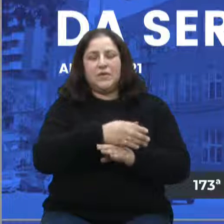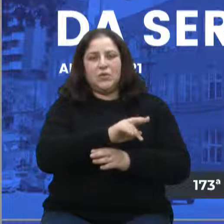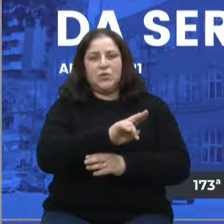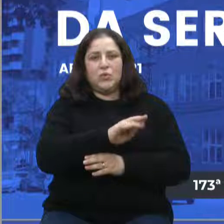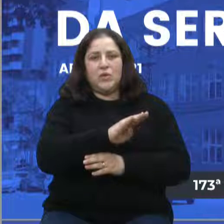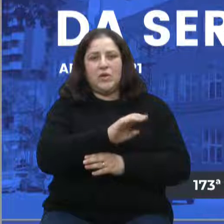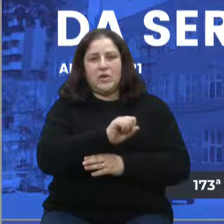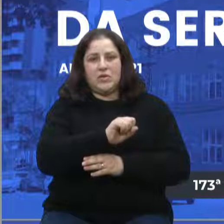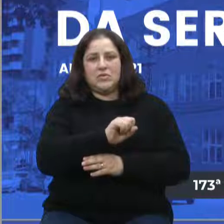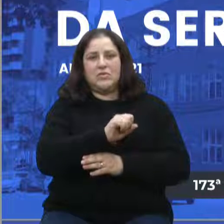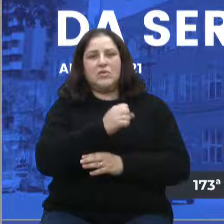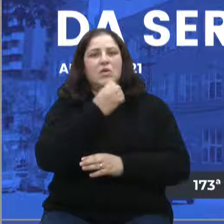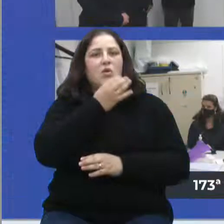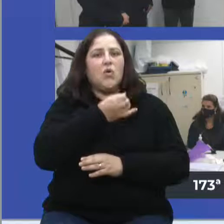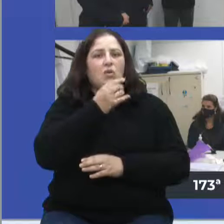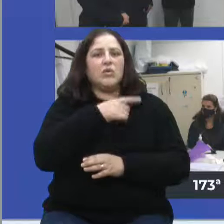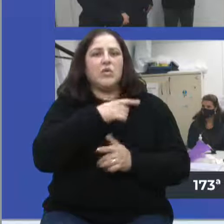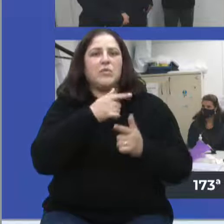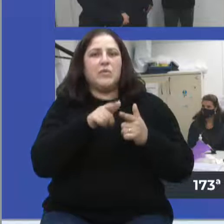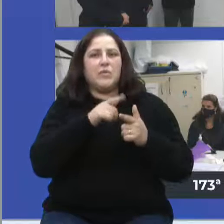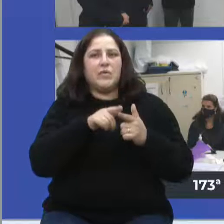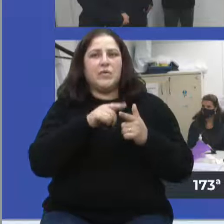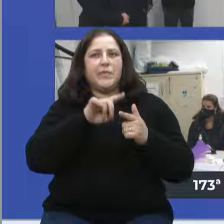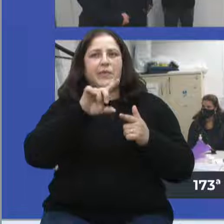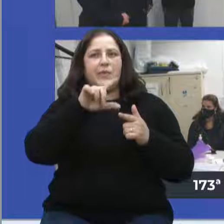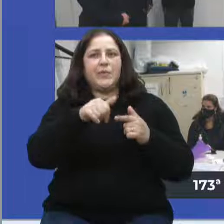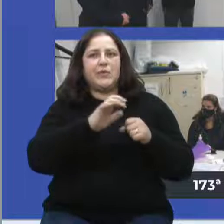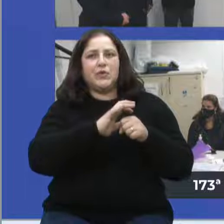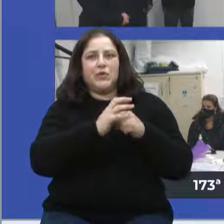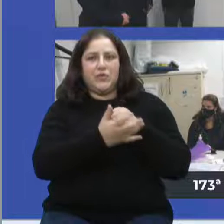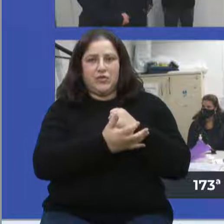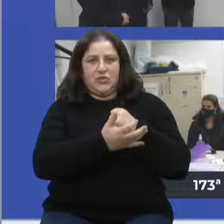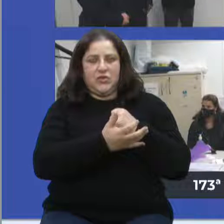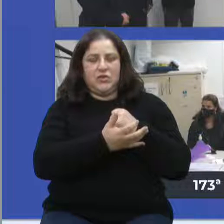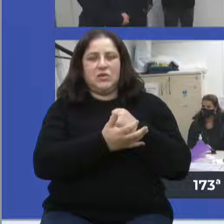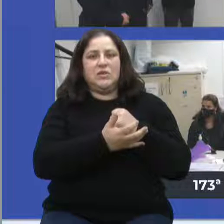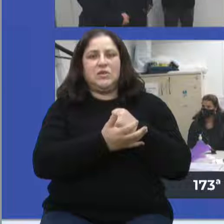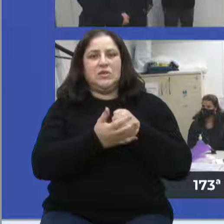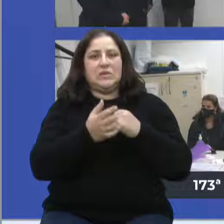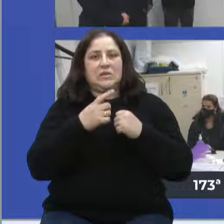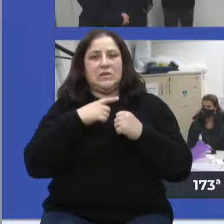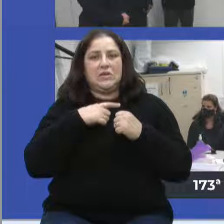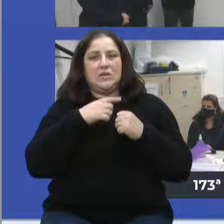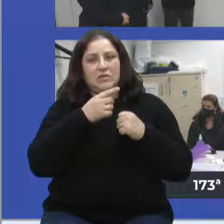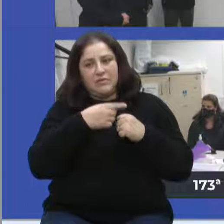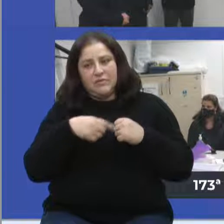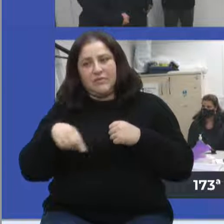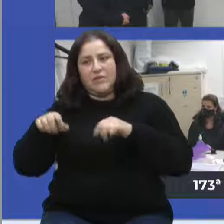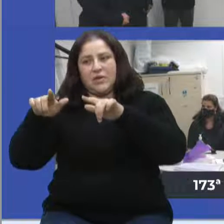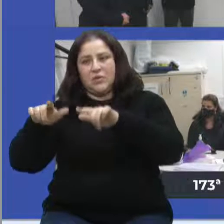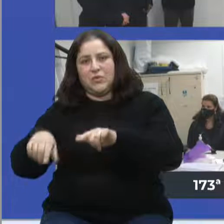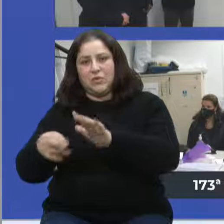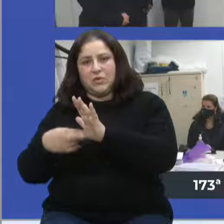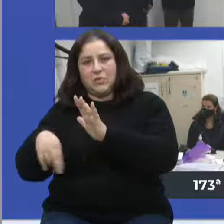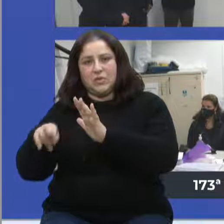e relatavam essas sequelas pós-Covid eram encaminhadas, né, para esse programa de reabilitação